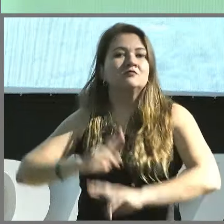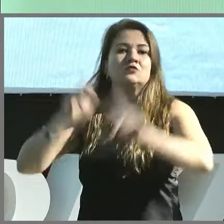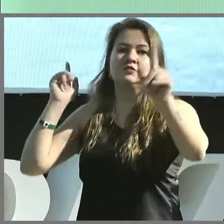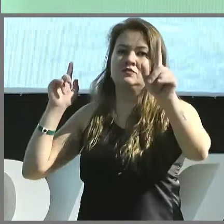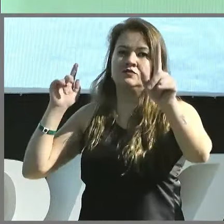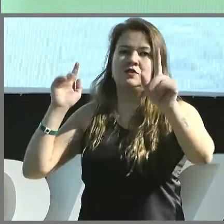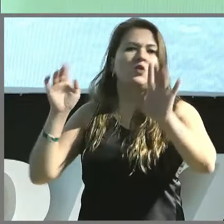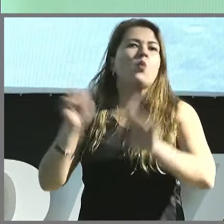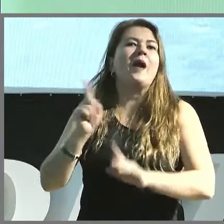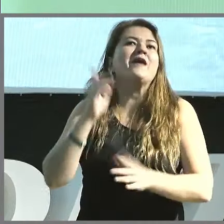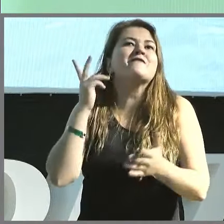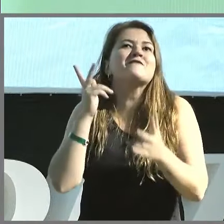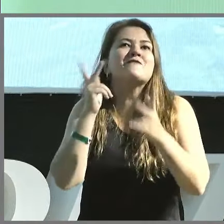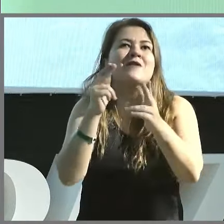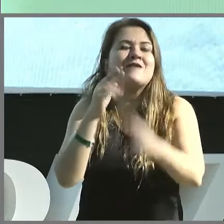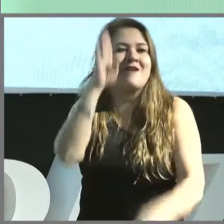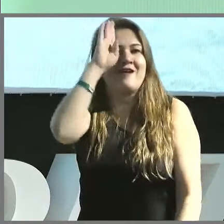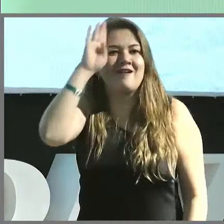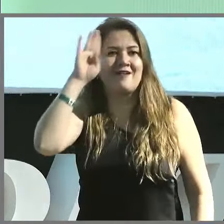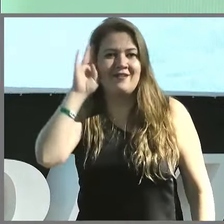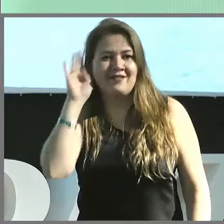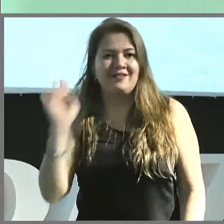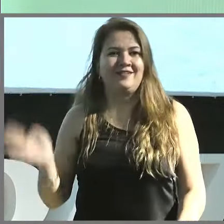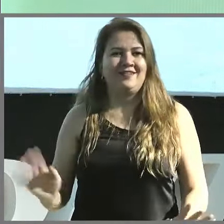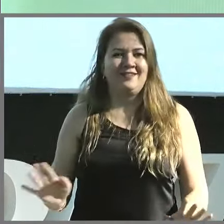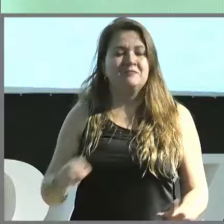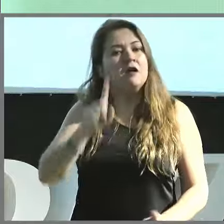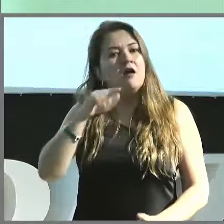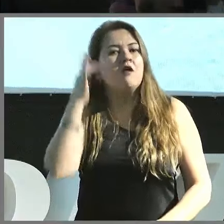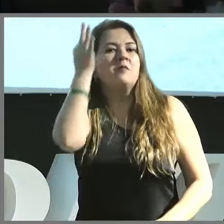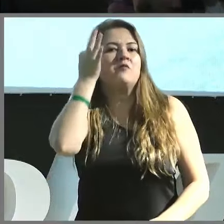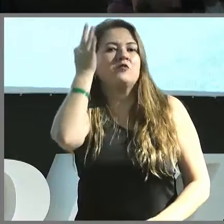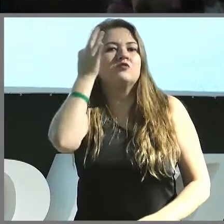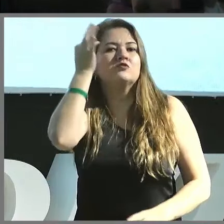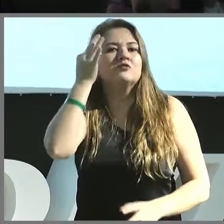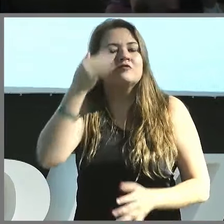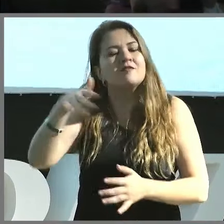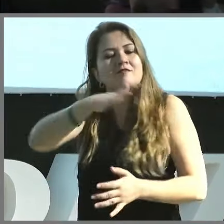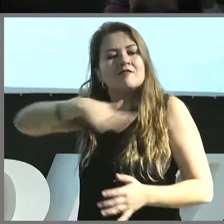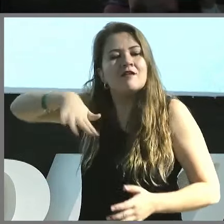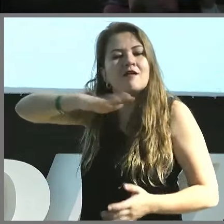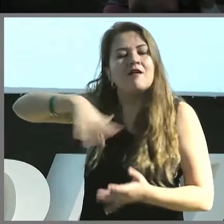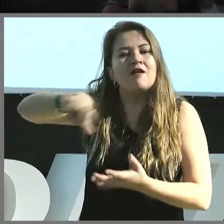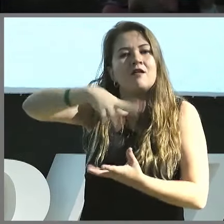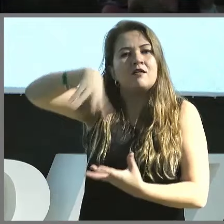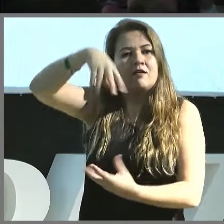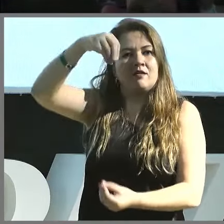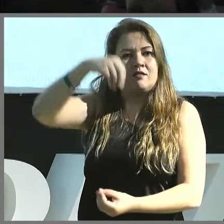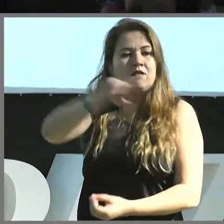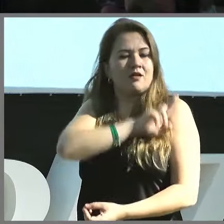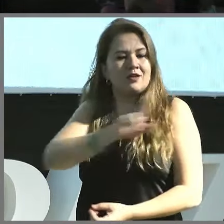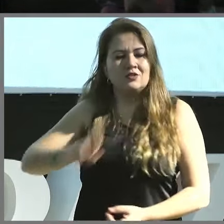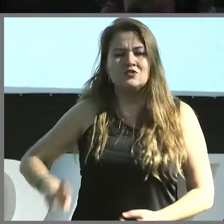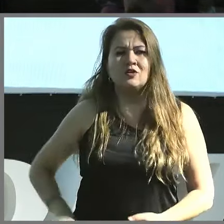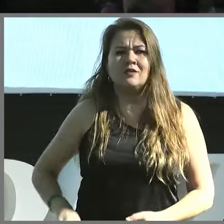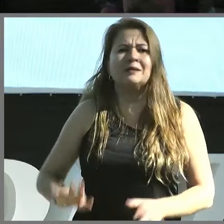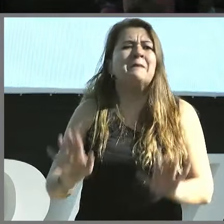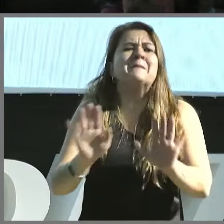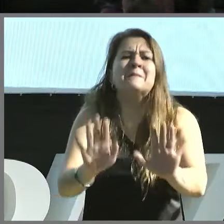academia, mas era uma filosofia racional. E uma religiosidade que não vinha substituir as outras